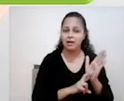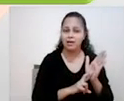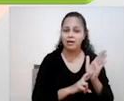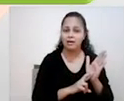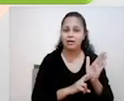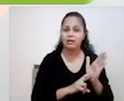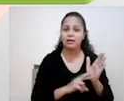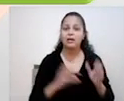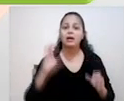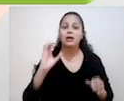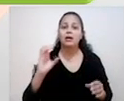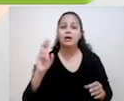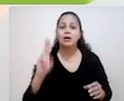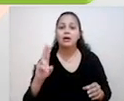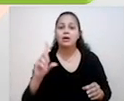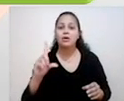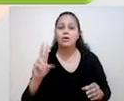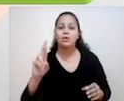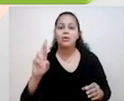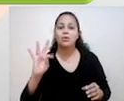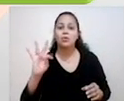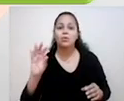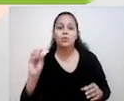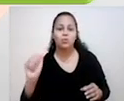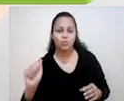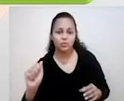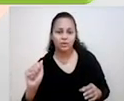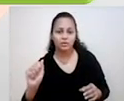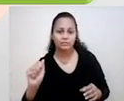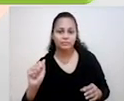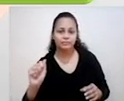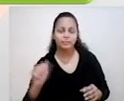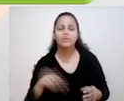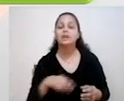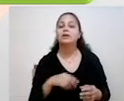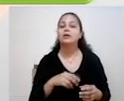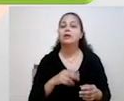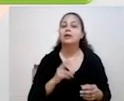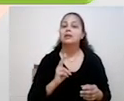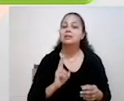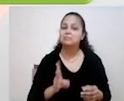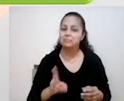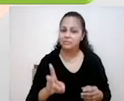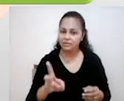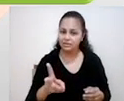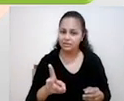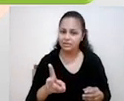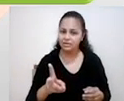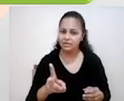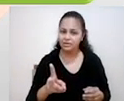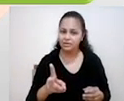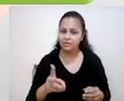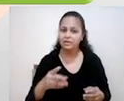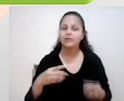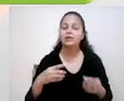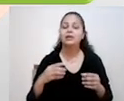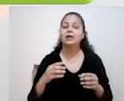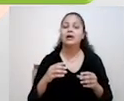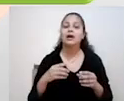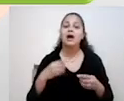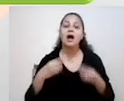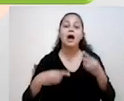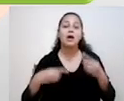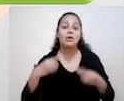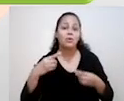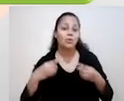seria a linguagem usada nas situações mais formais, que eu tenho que seguir ali as regras de concordância,